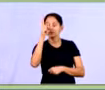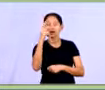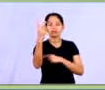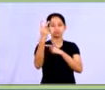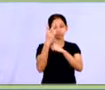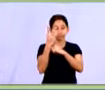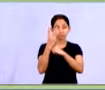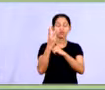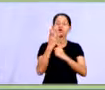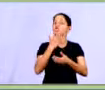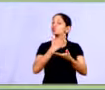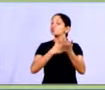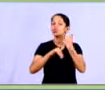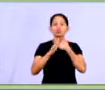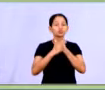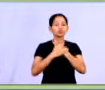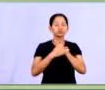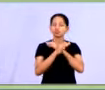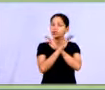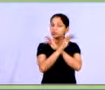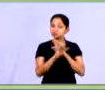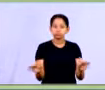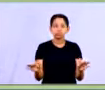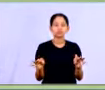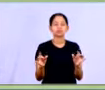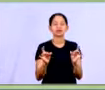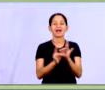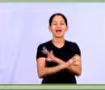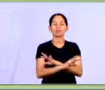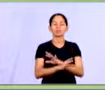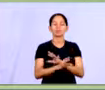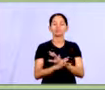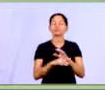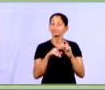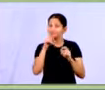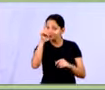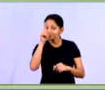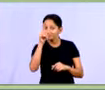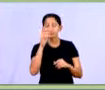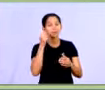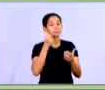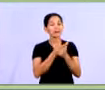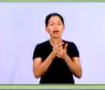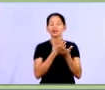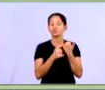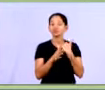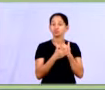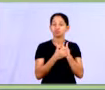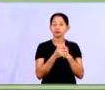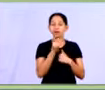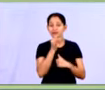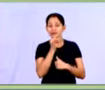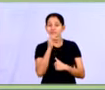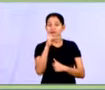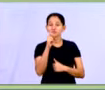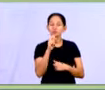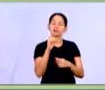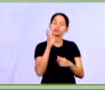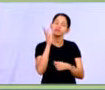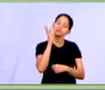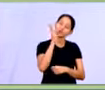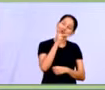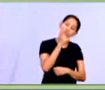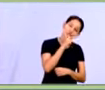emprestado estão totalmente amortizados, ou seja, pagos. Então, 50 mil, demorar 2 anos e meio